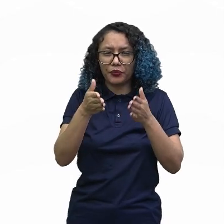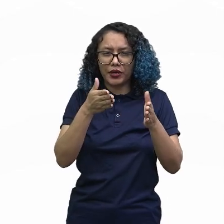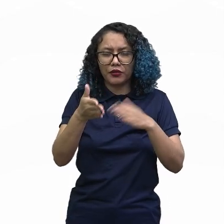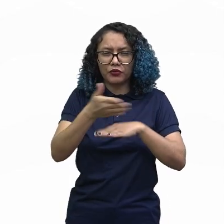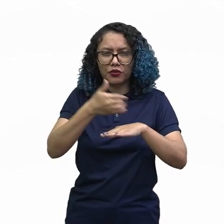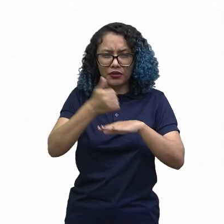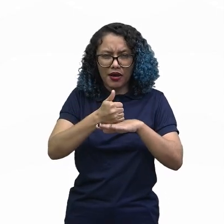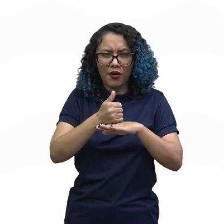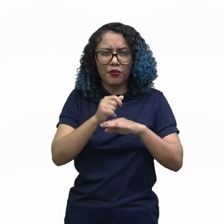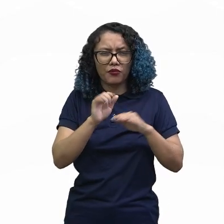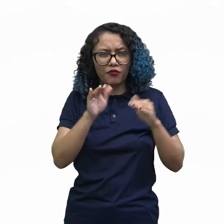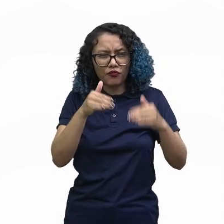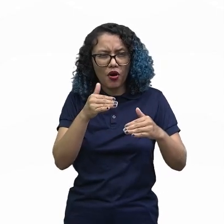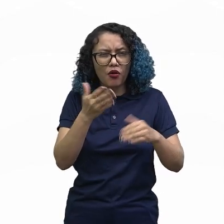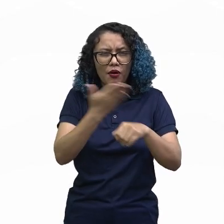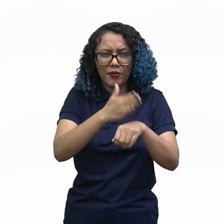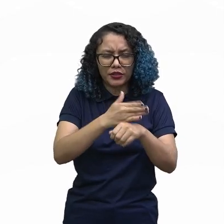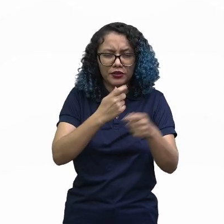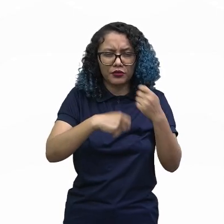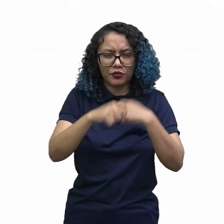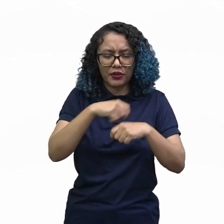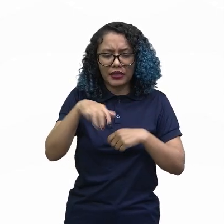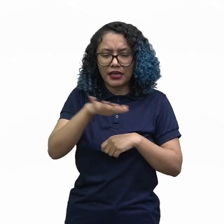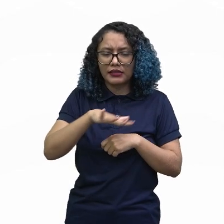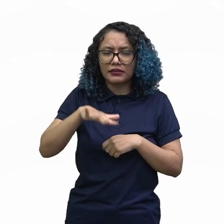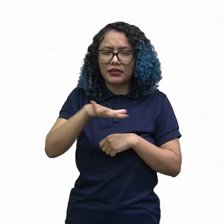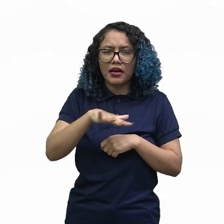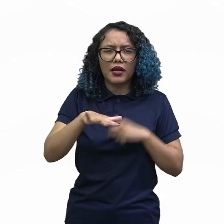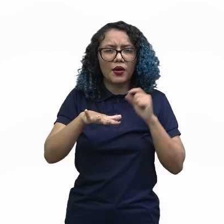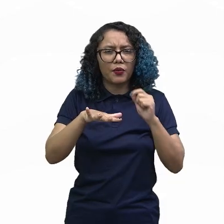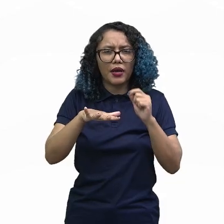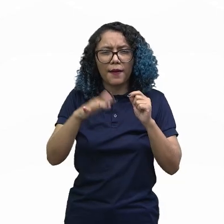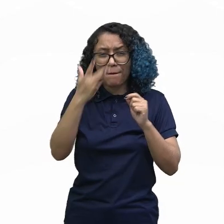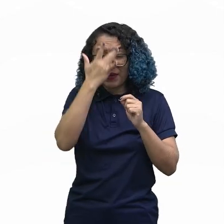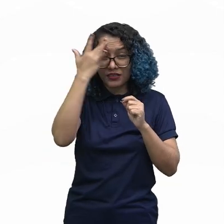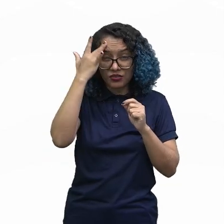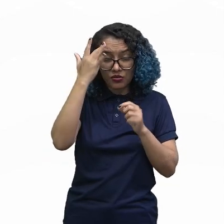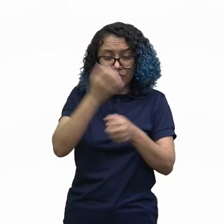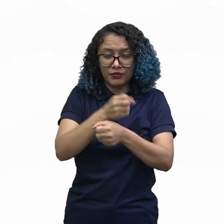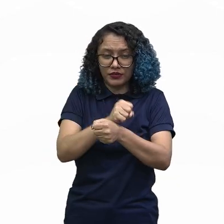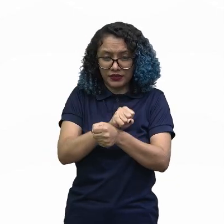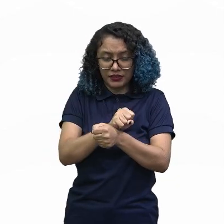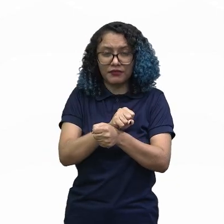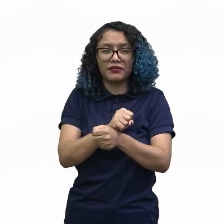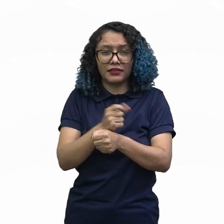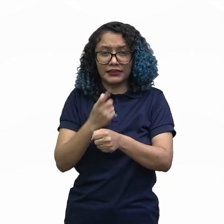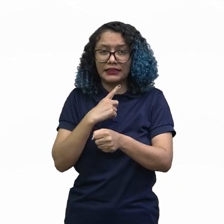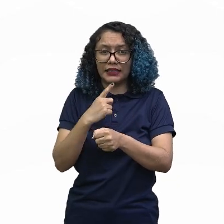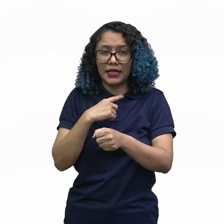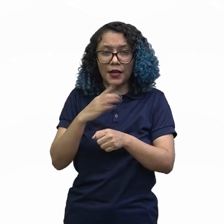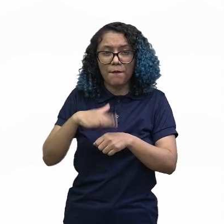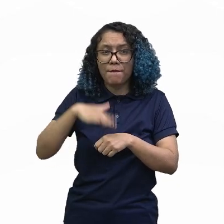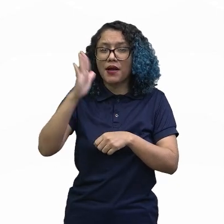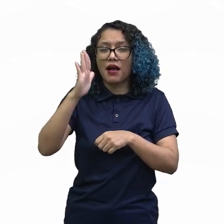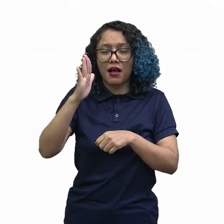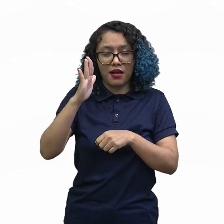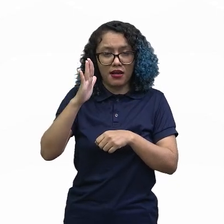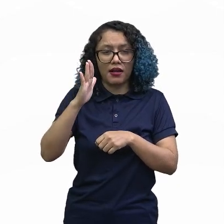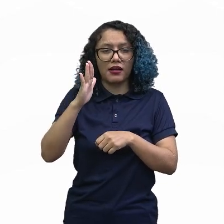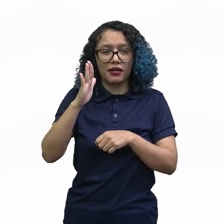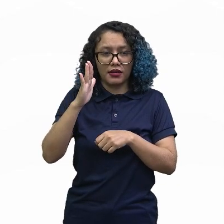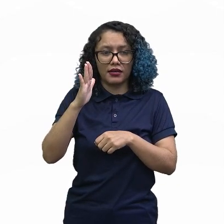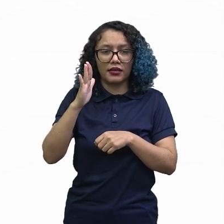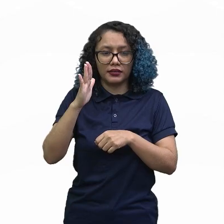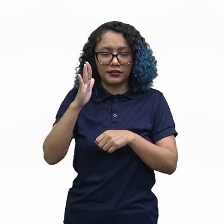que nessa região ela vai ter mais pessoas escravizadas compondo ali toda